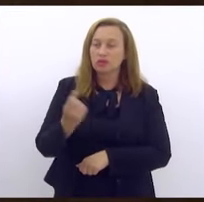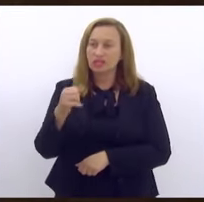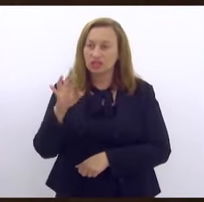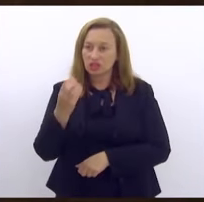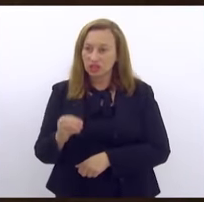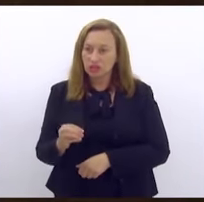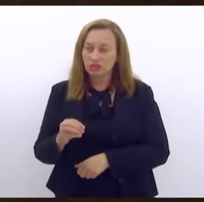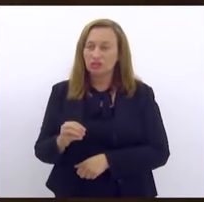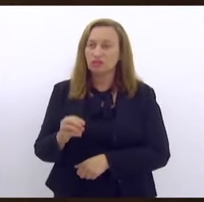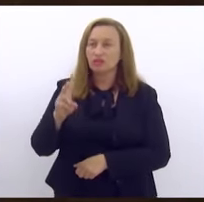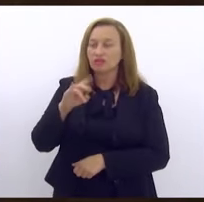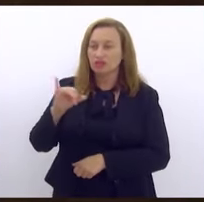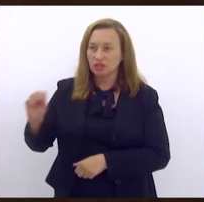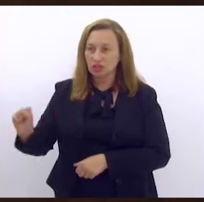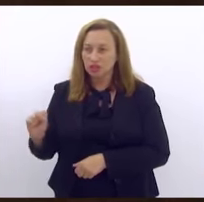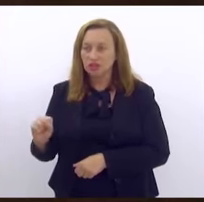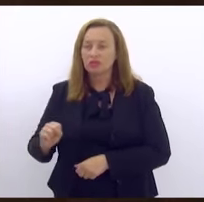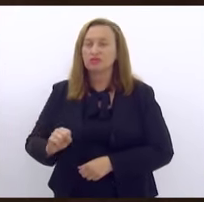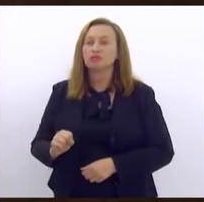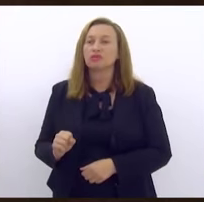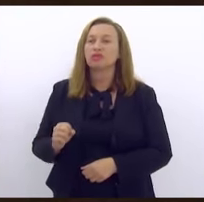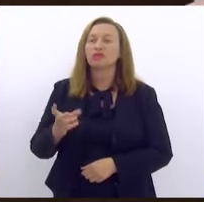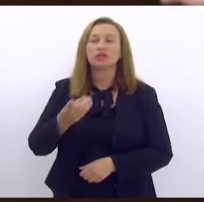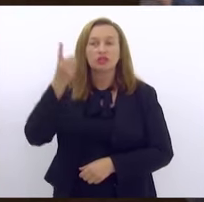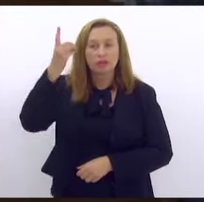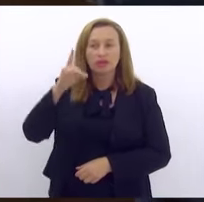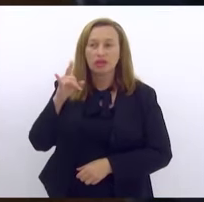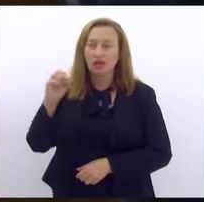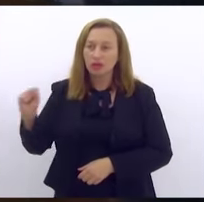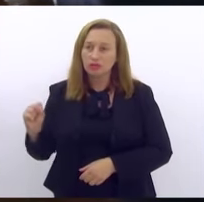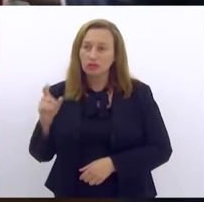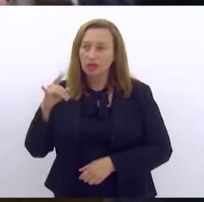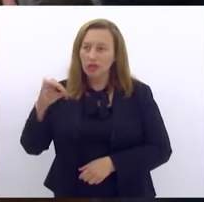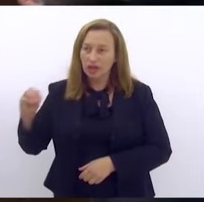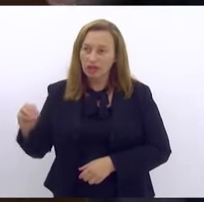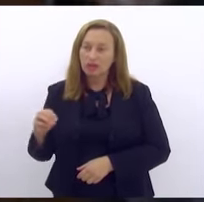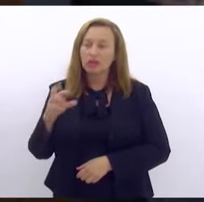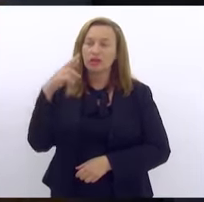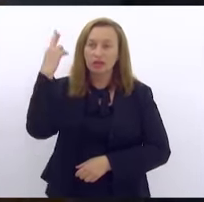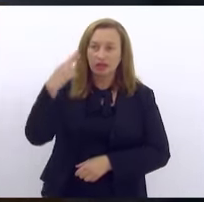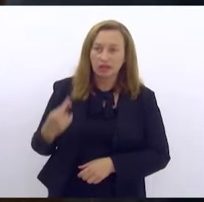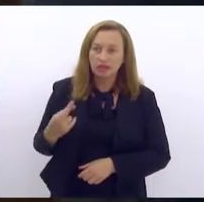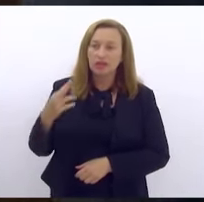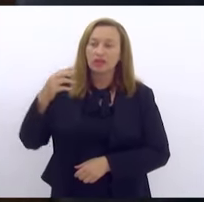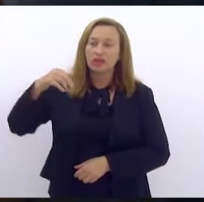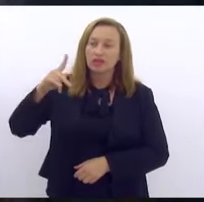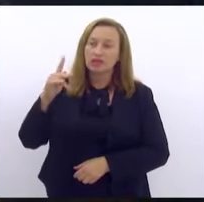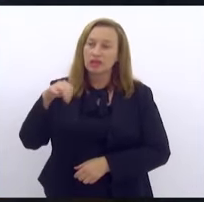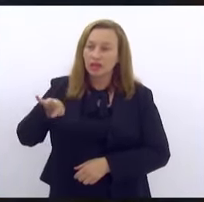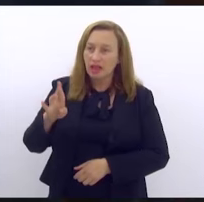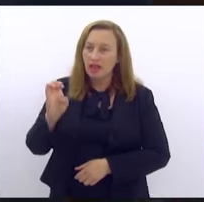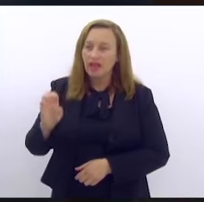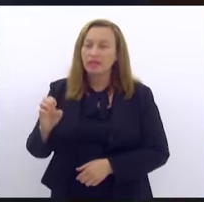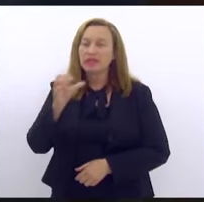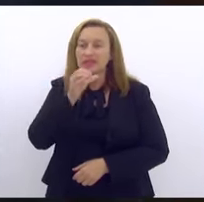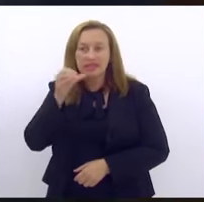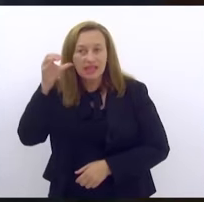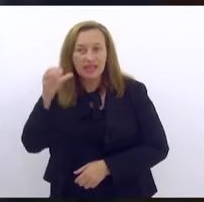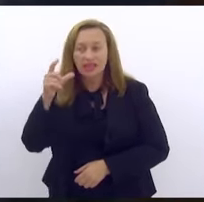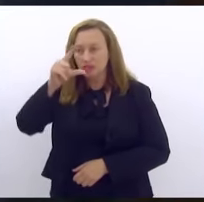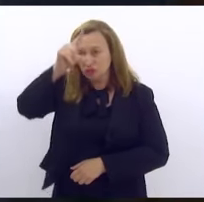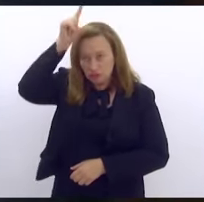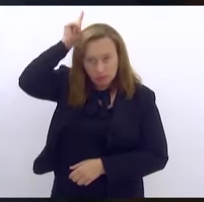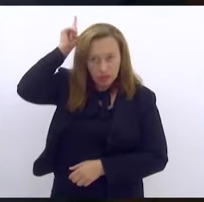Vinícius Cusolino, membros efetivos, senhores deputados Cláudio Caiado, Anderson Moraes, Renata Souza, Guilherme Deraloy, Célia Jordão, Luiz